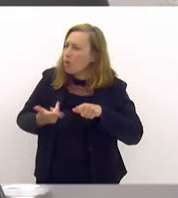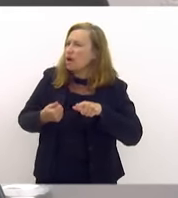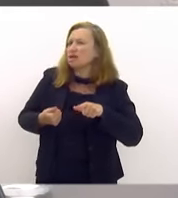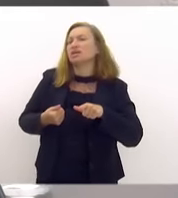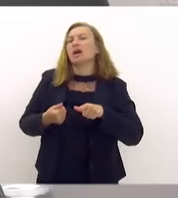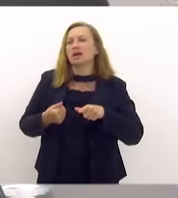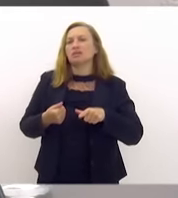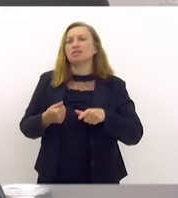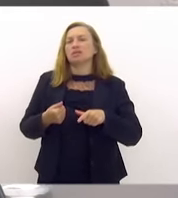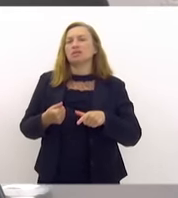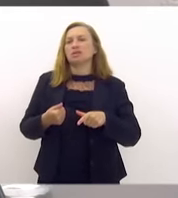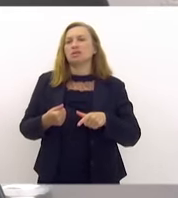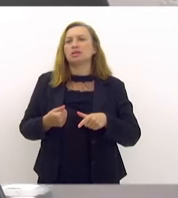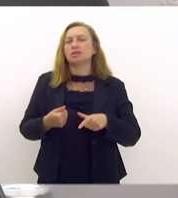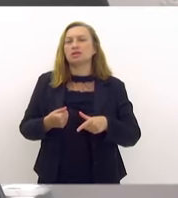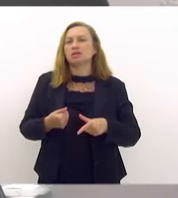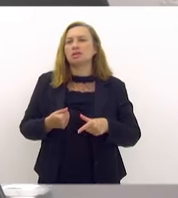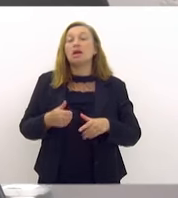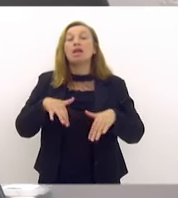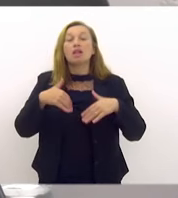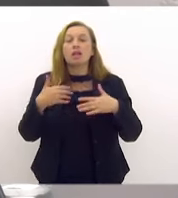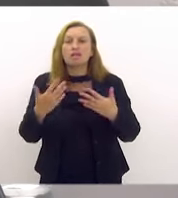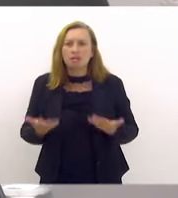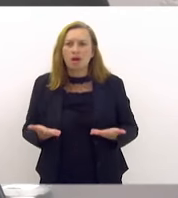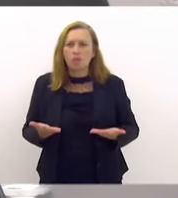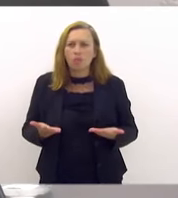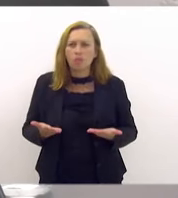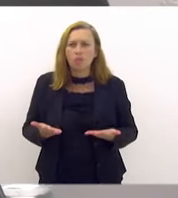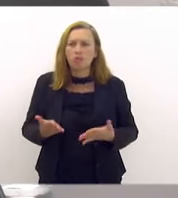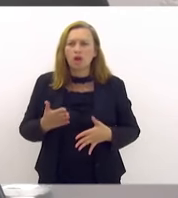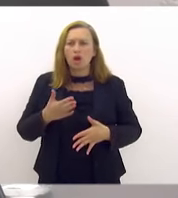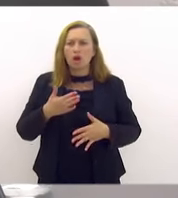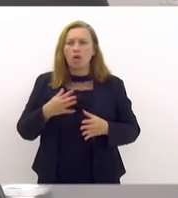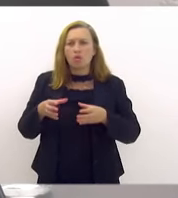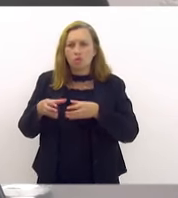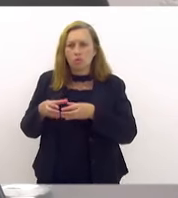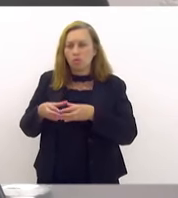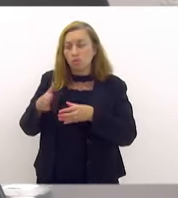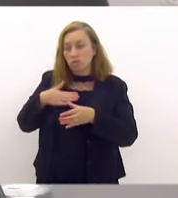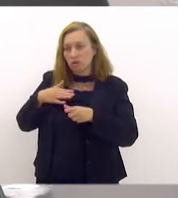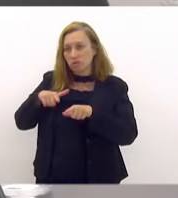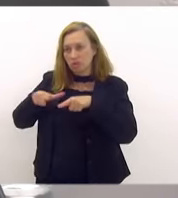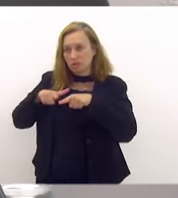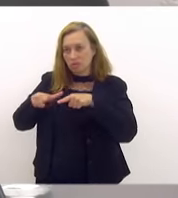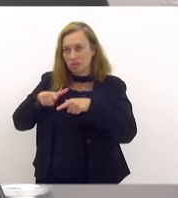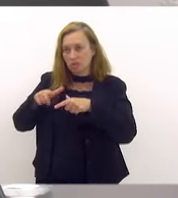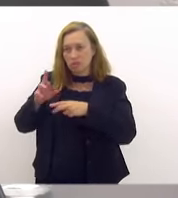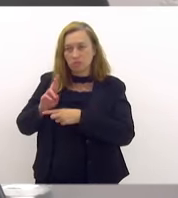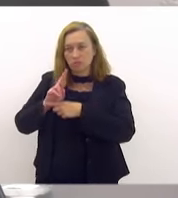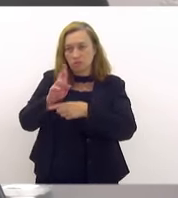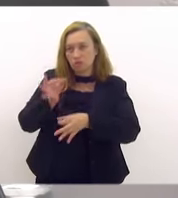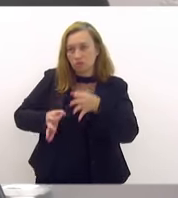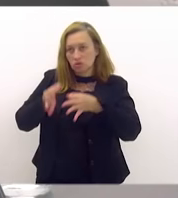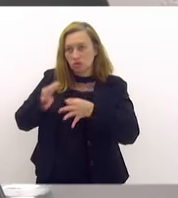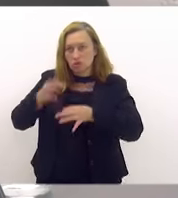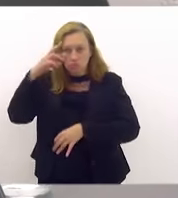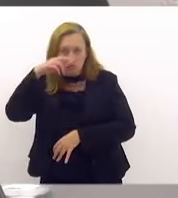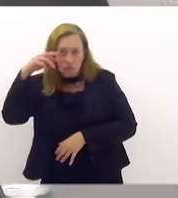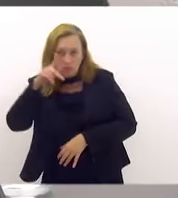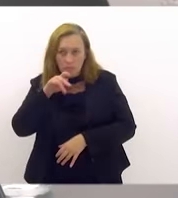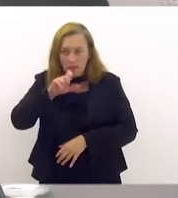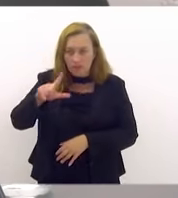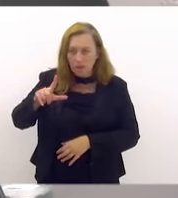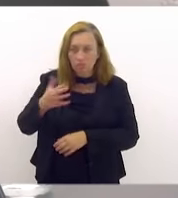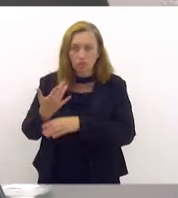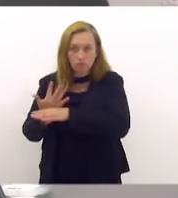então assim eh no meu órgão ministerial que é uma promotoria de Justiça de investigação Penal de Duque